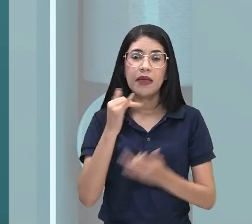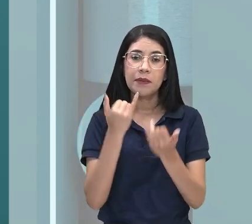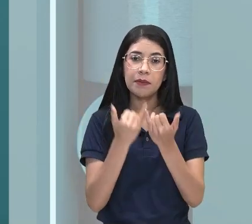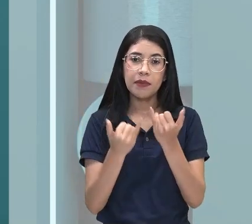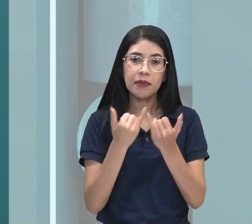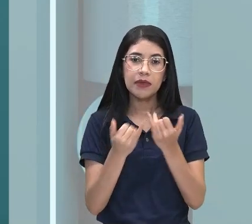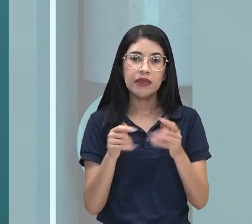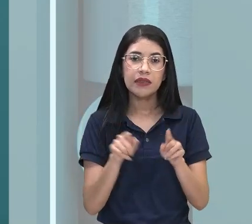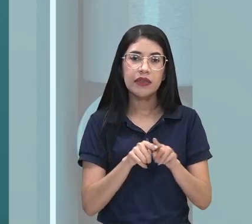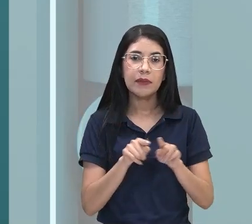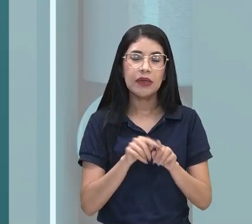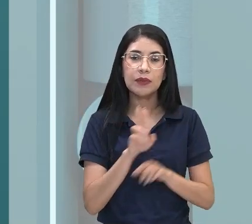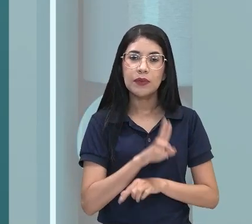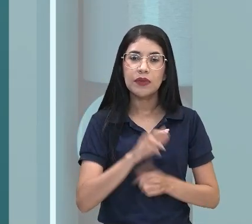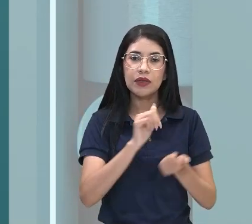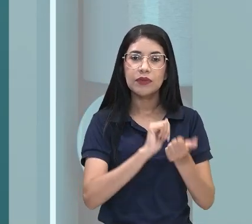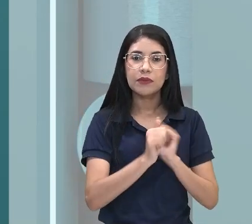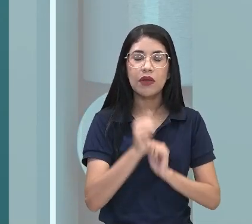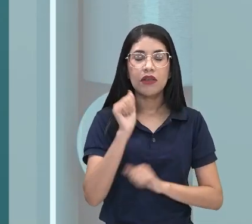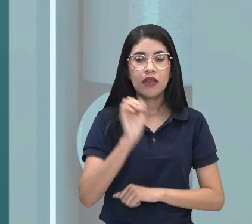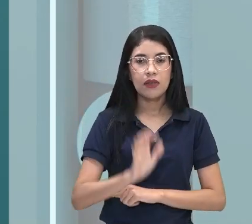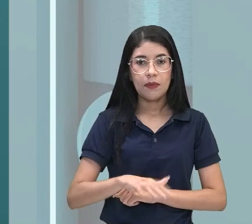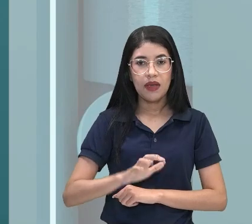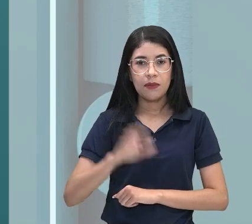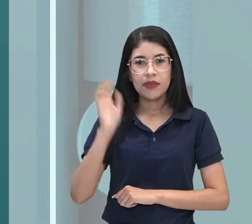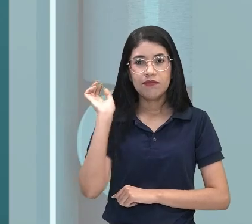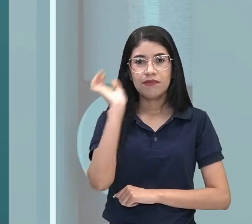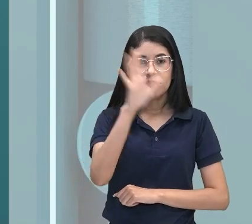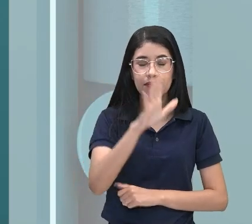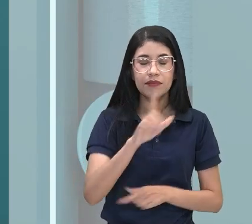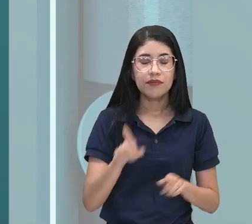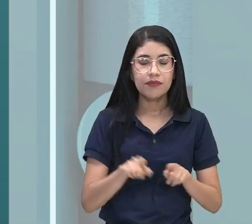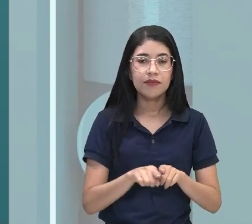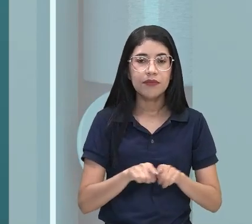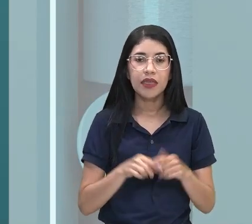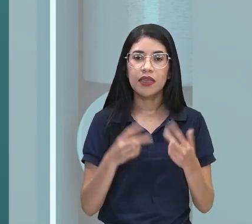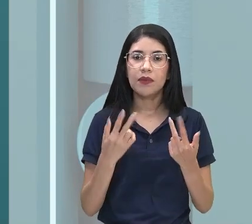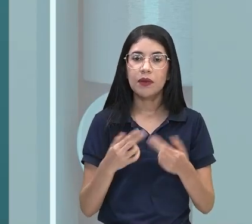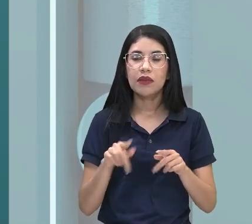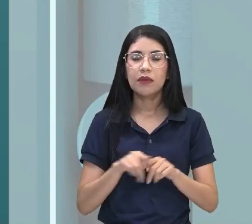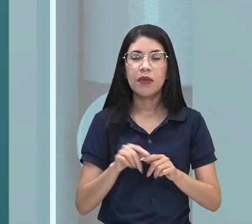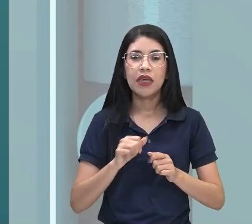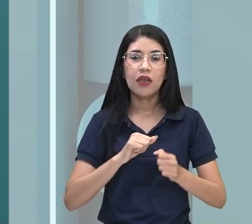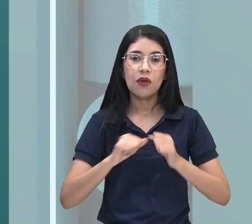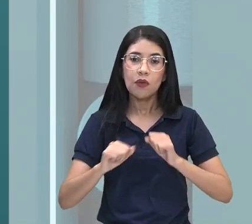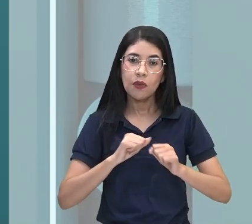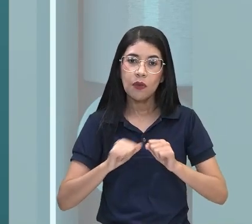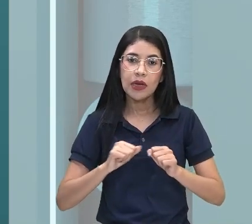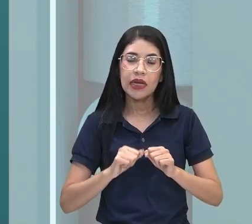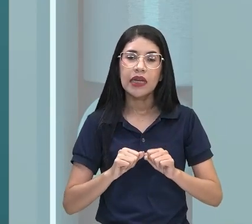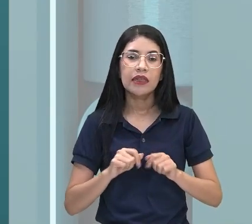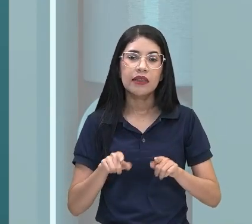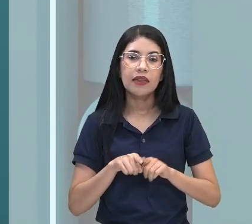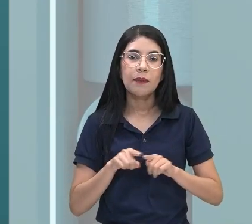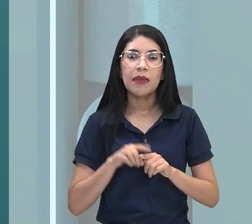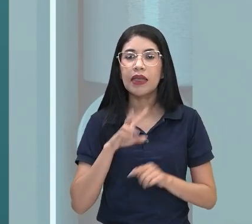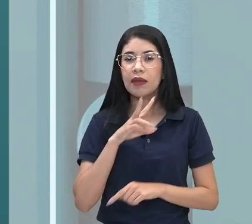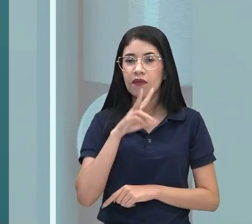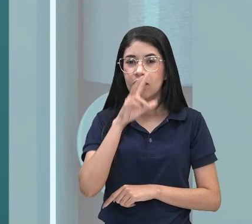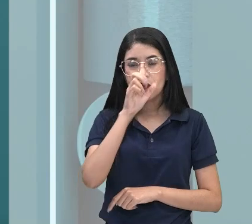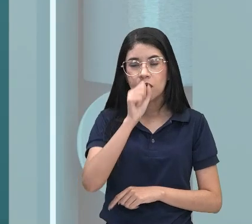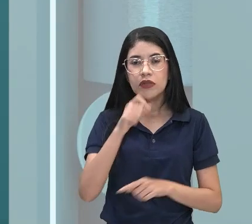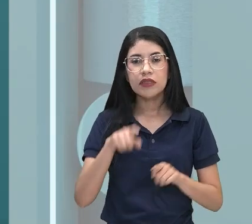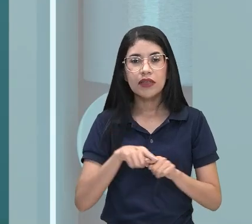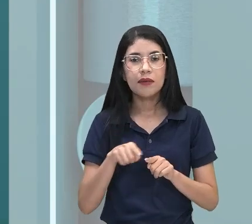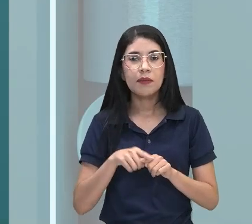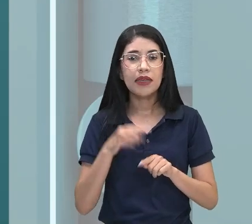às capacidades utilizadas no arremesso da bola do handebol. Assim como a corrida, a potência, a resistência